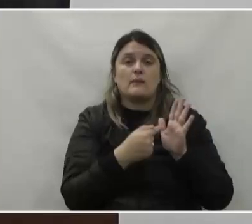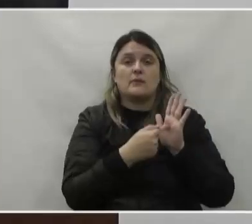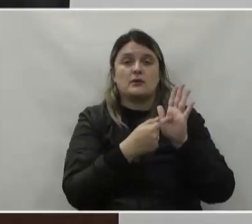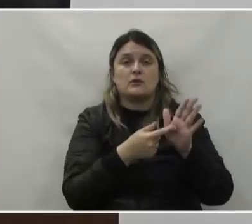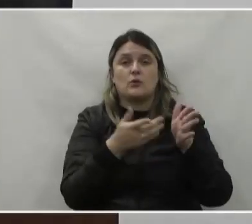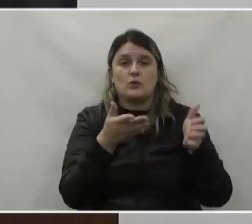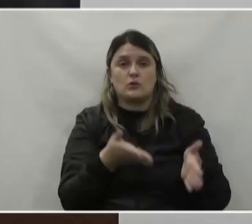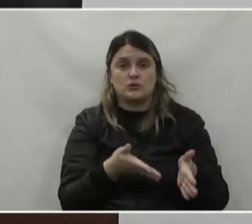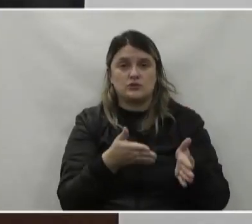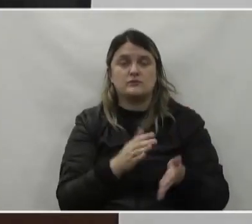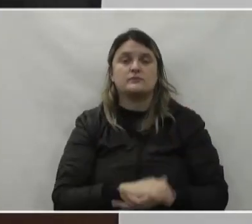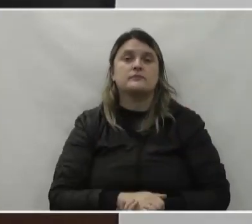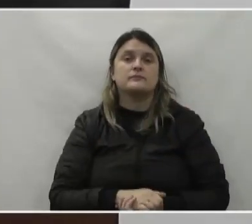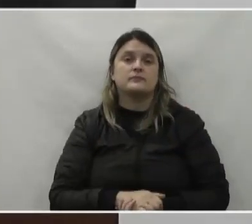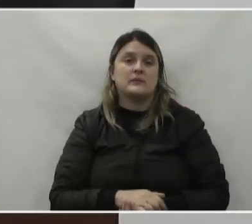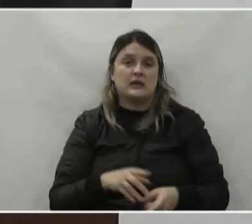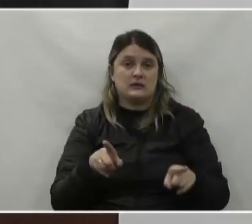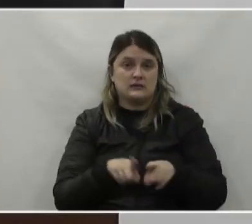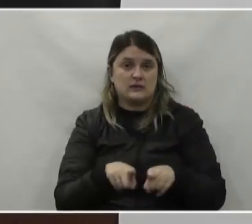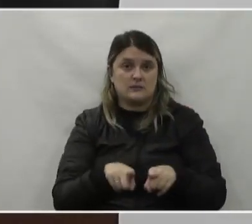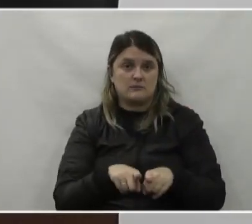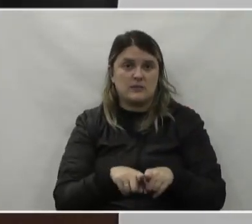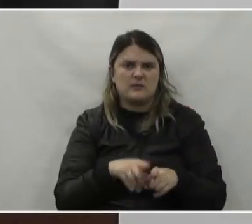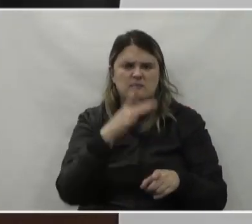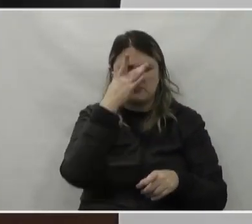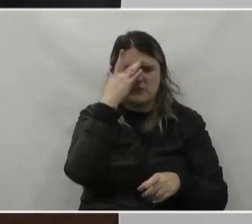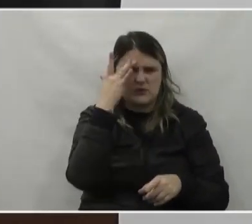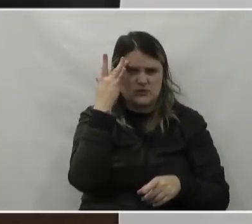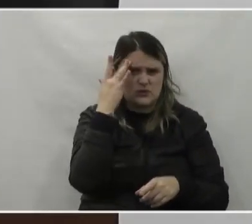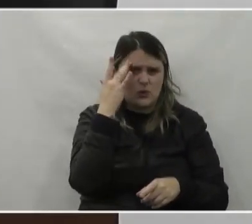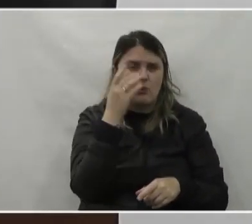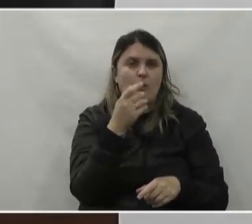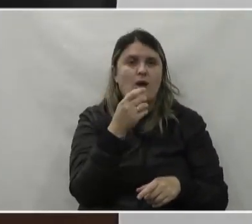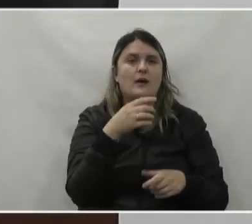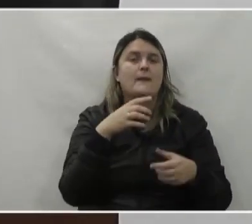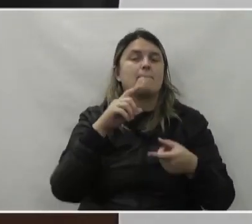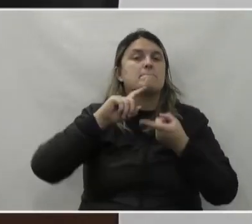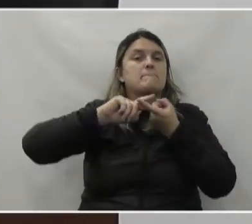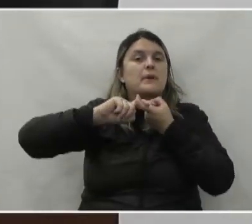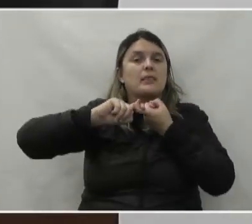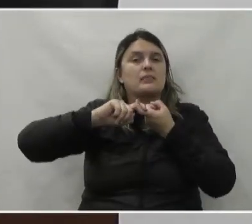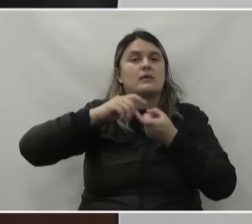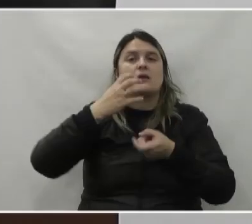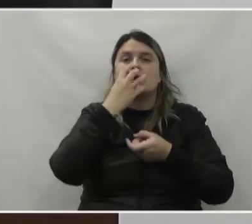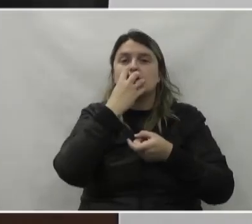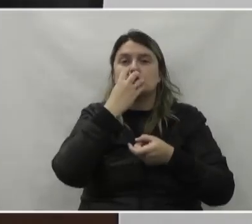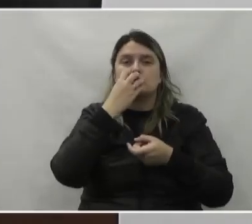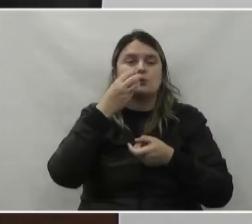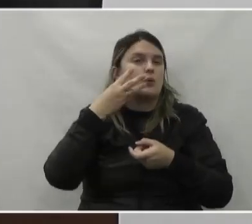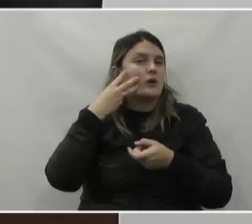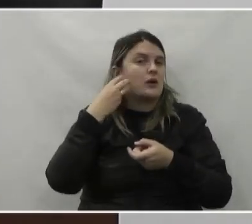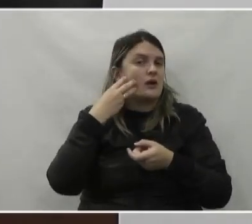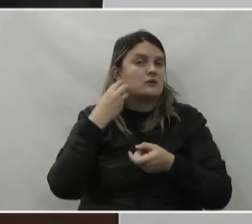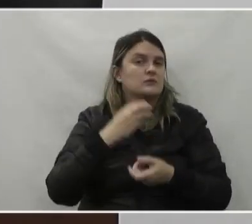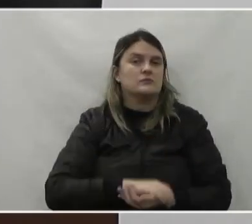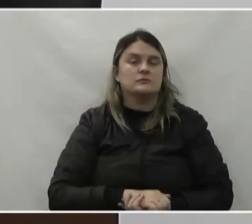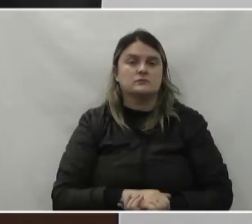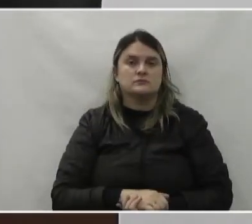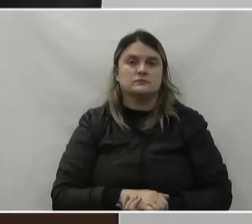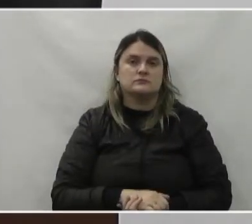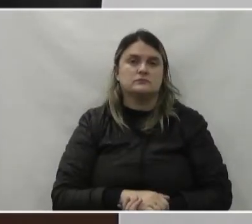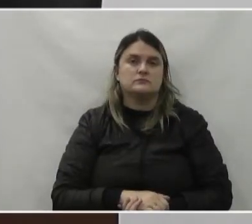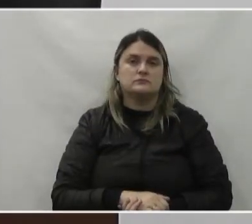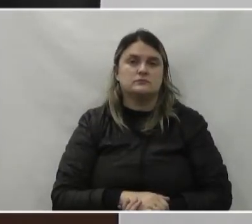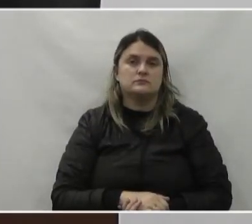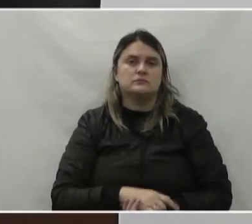hoje quanto ao confinamento inadequado e acorrentamento dos nossos animais,